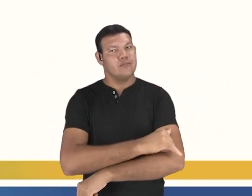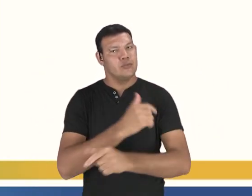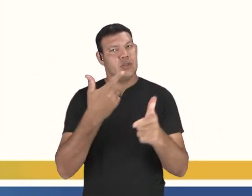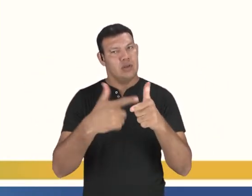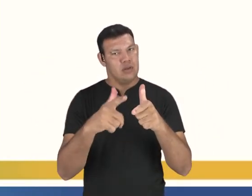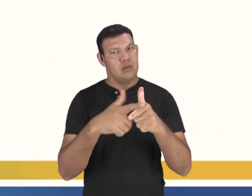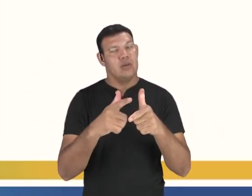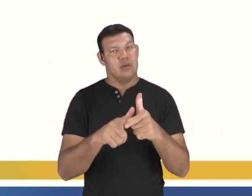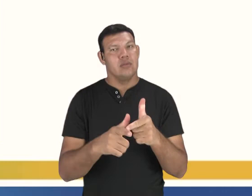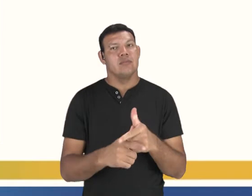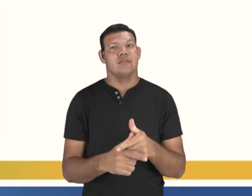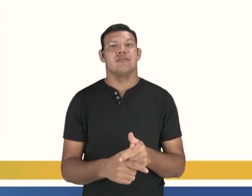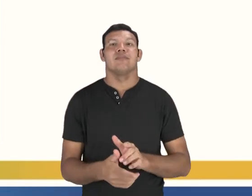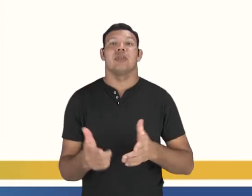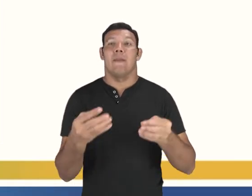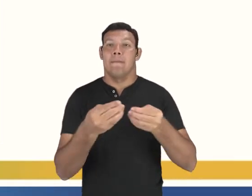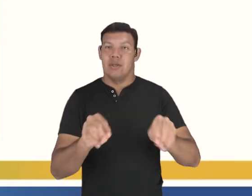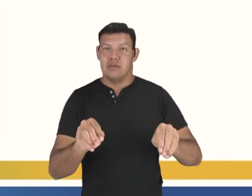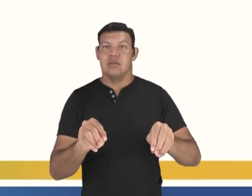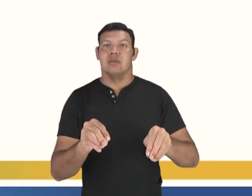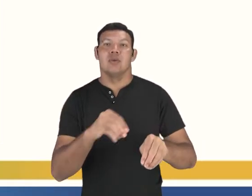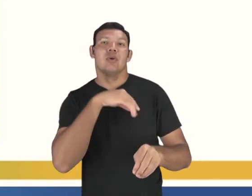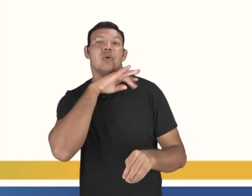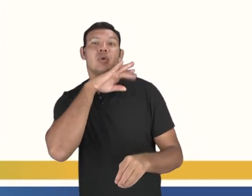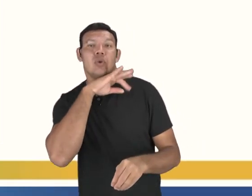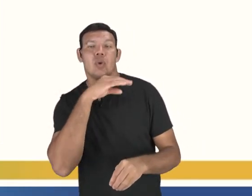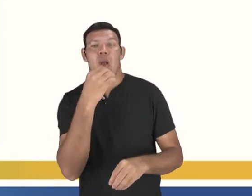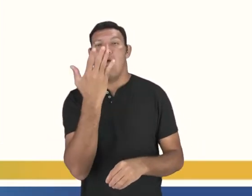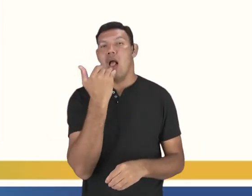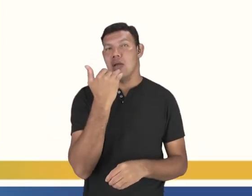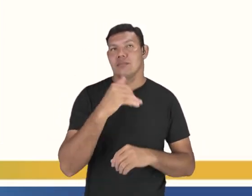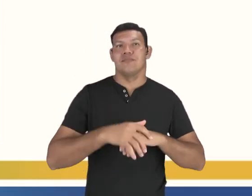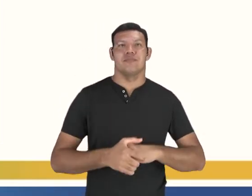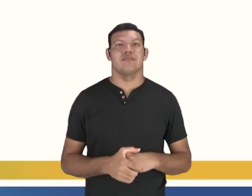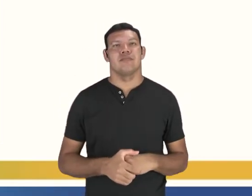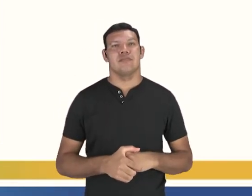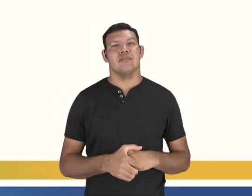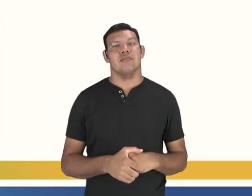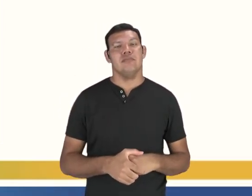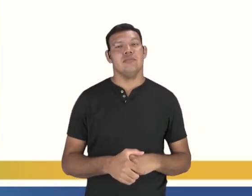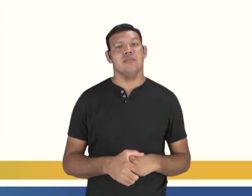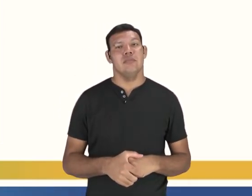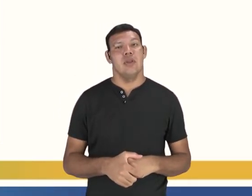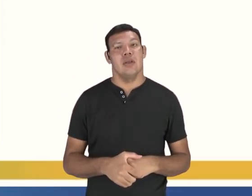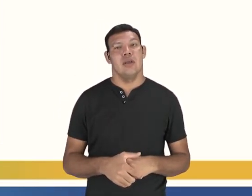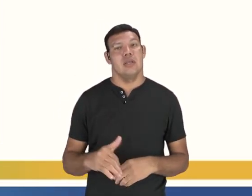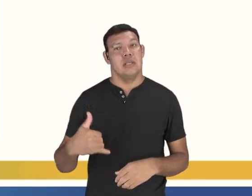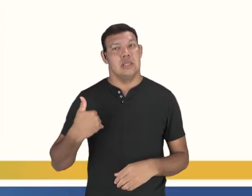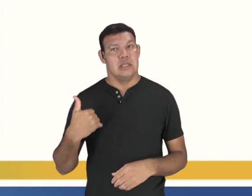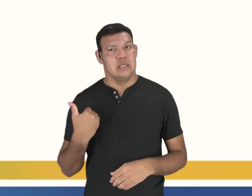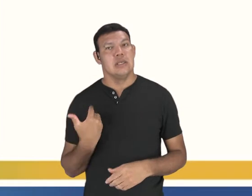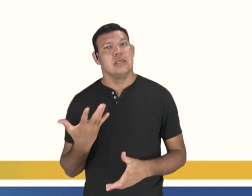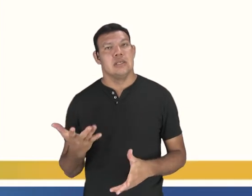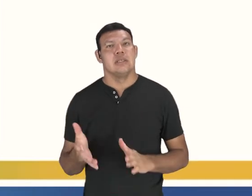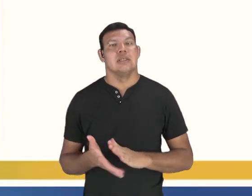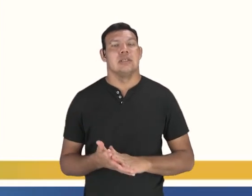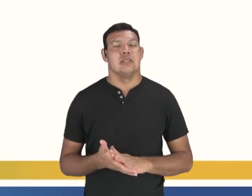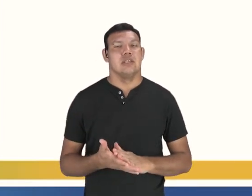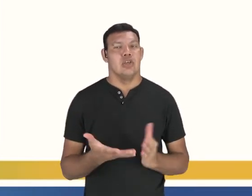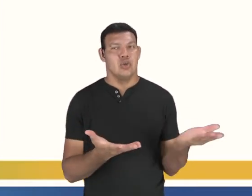tá? Quando a exposição à má nutrição ocorre em estágios precoces da vida, os prejuízos são